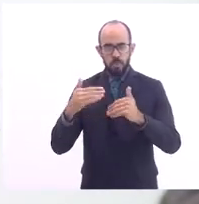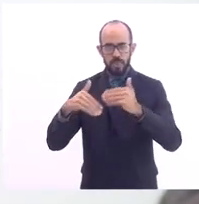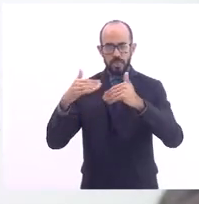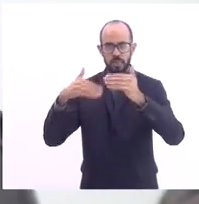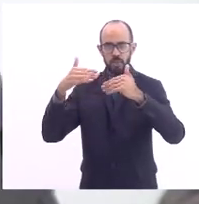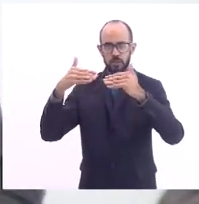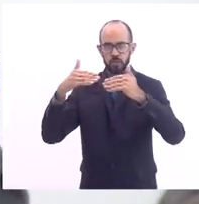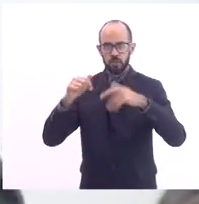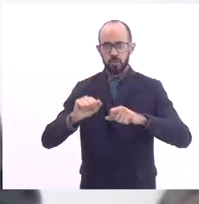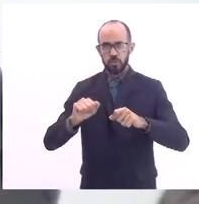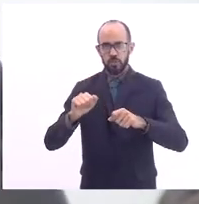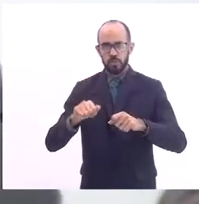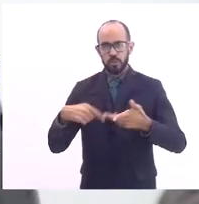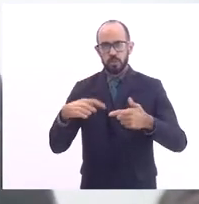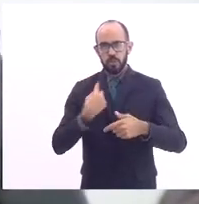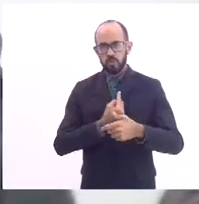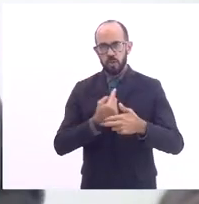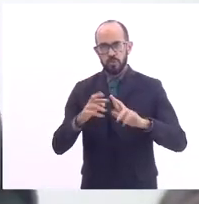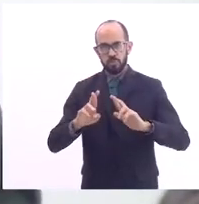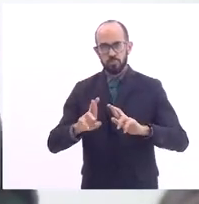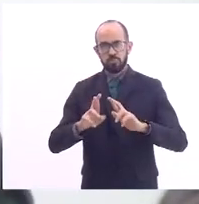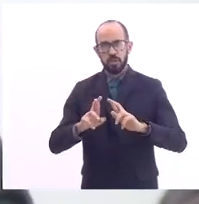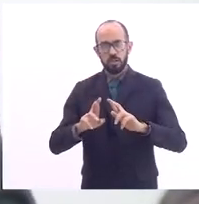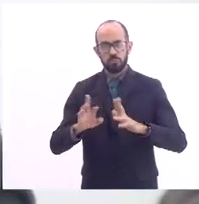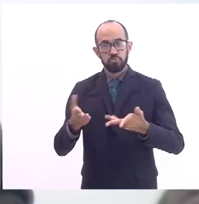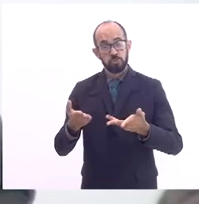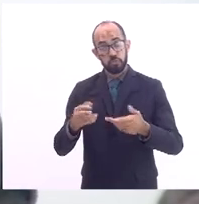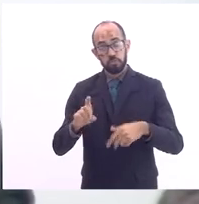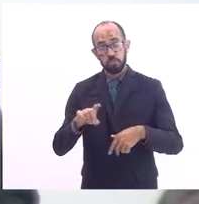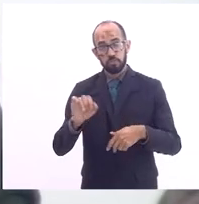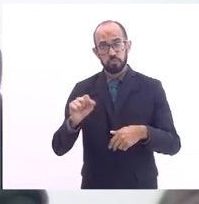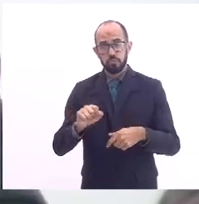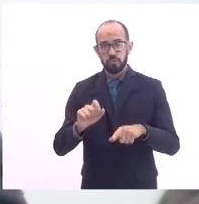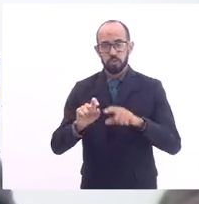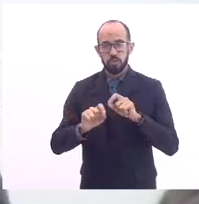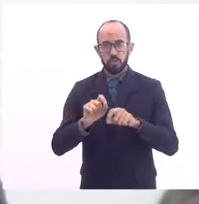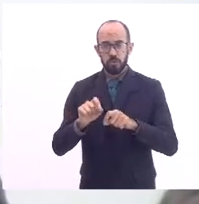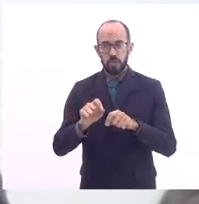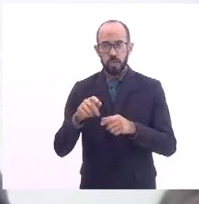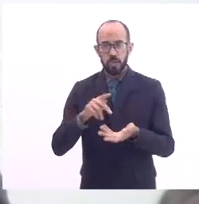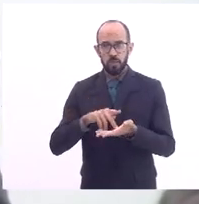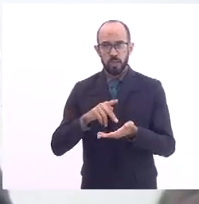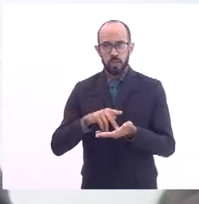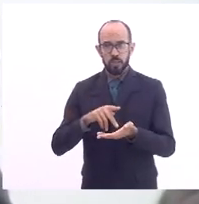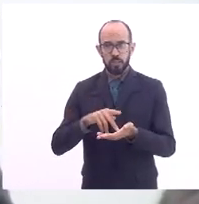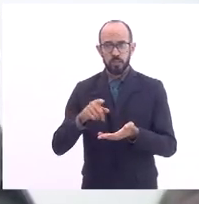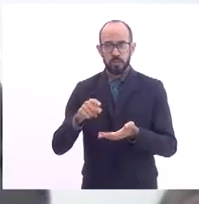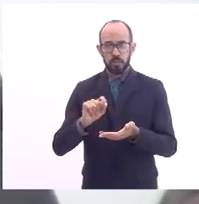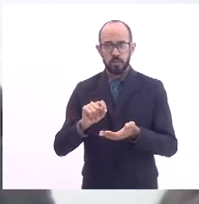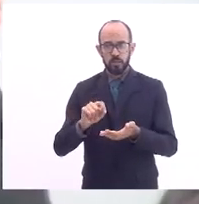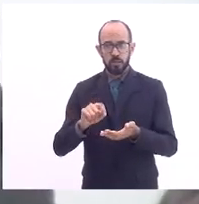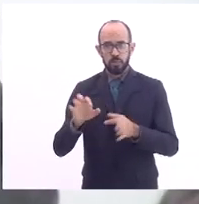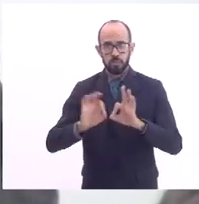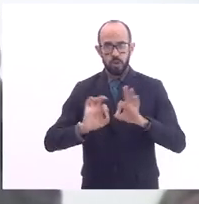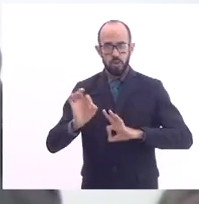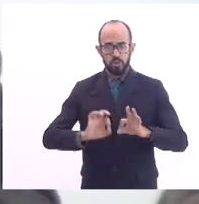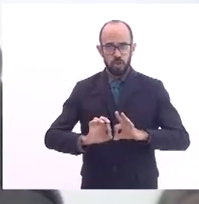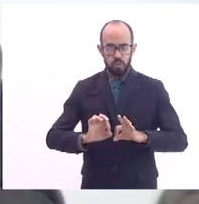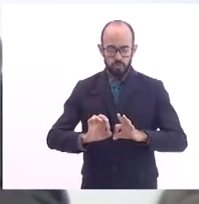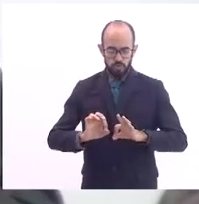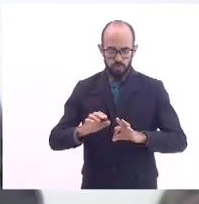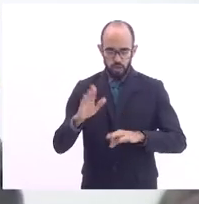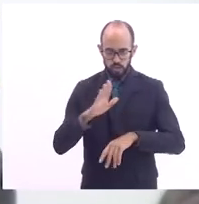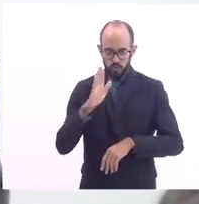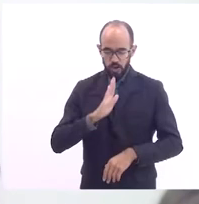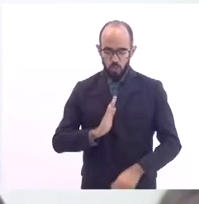se implantando, e nós esperamos, né, o dia em que a verdadeira... um projeto nacional.